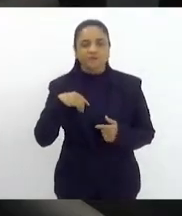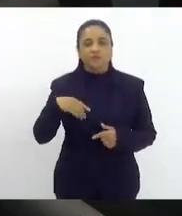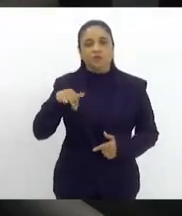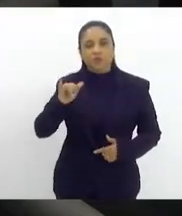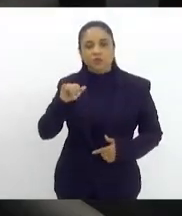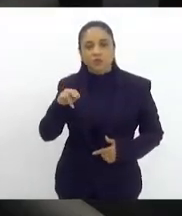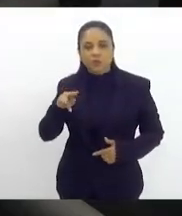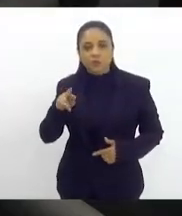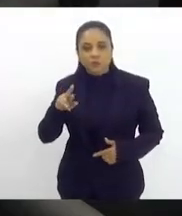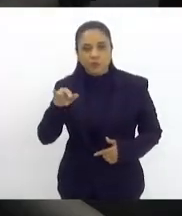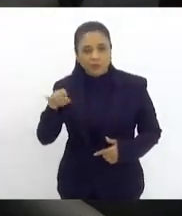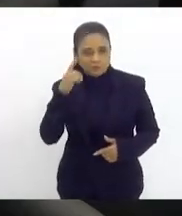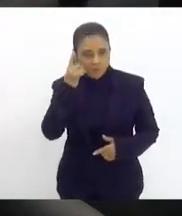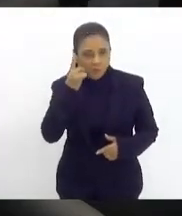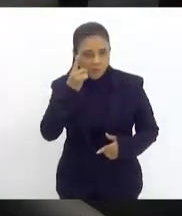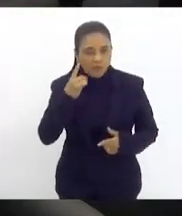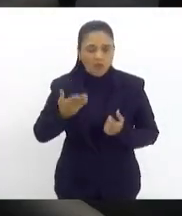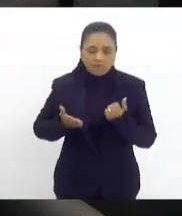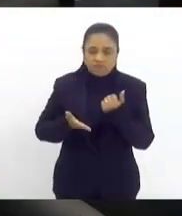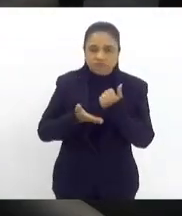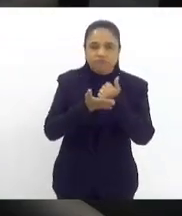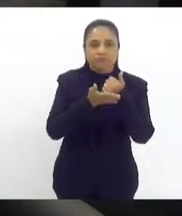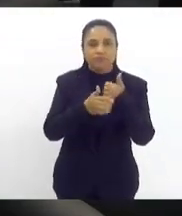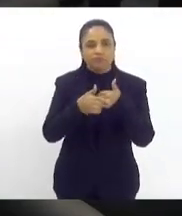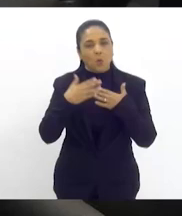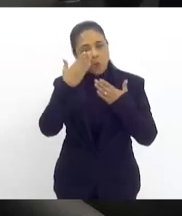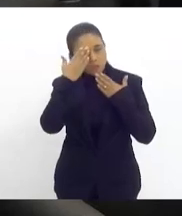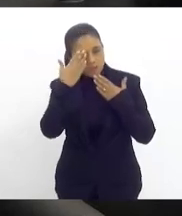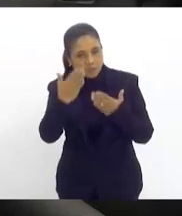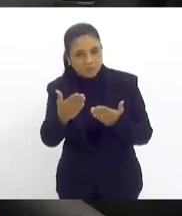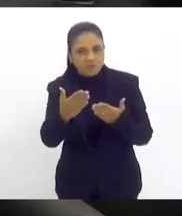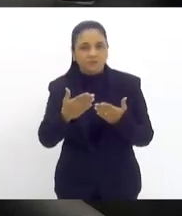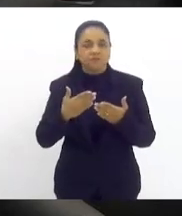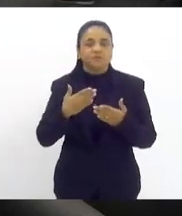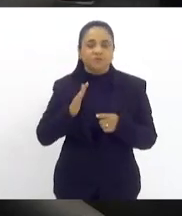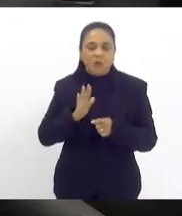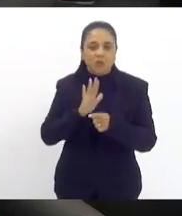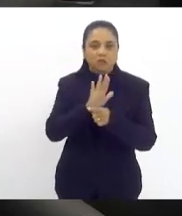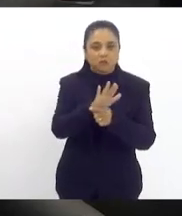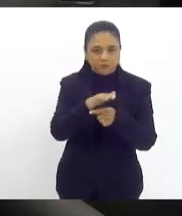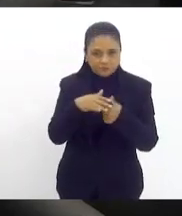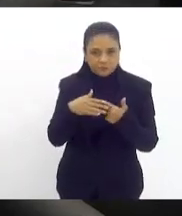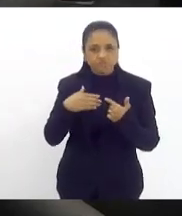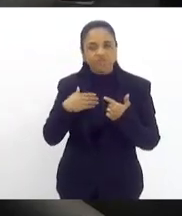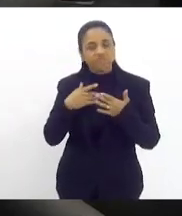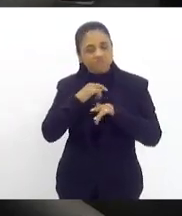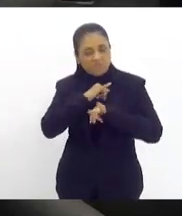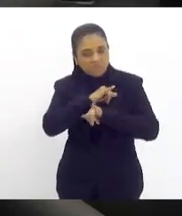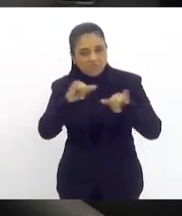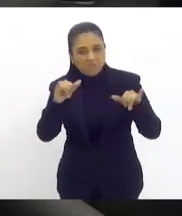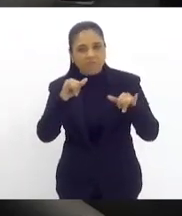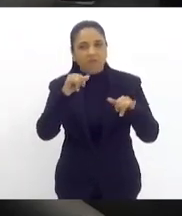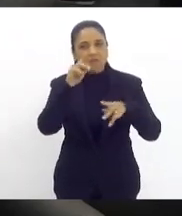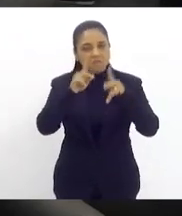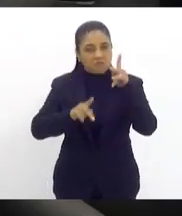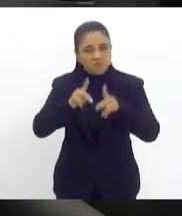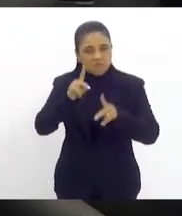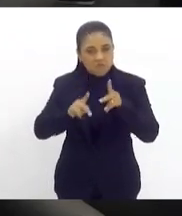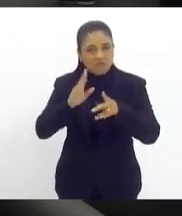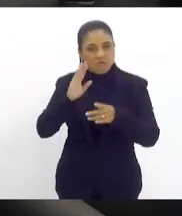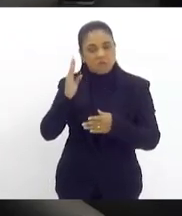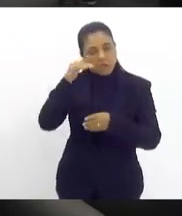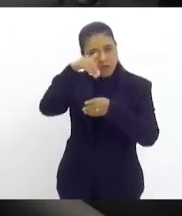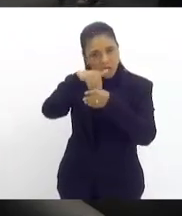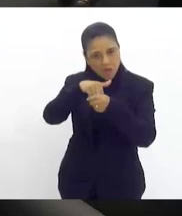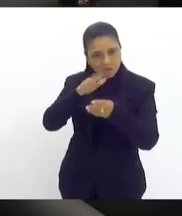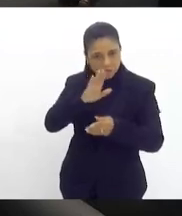gente tem uma ótima relação. Como eu lembro, aí falo para os meus eleitores, eu estou aqui para aprender, isso está sendo uma escola, para